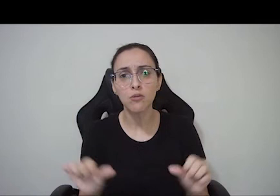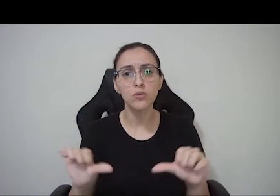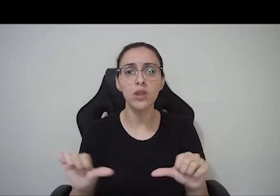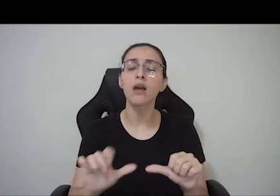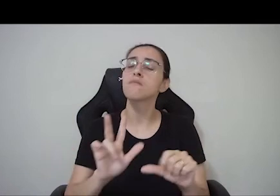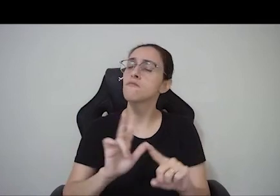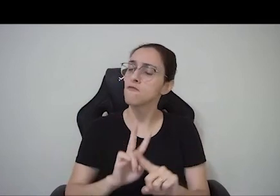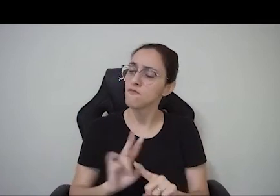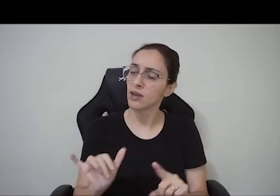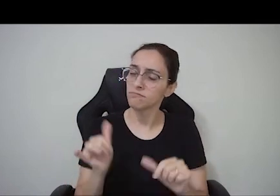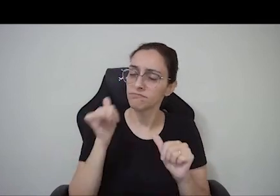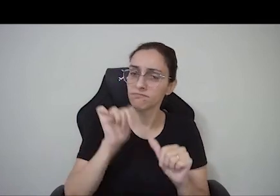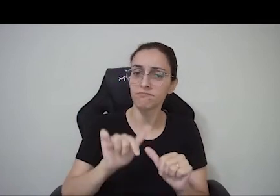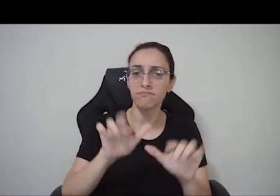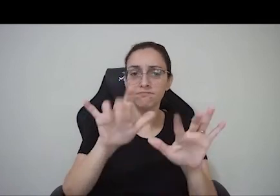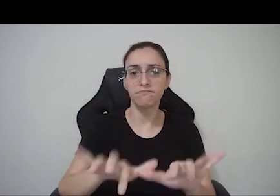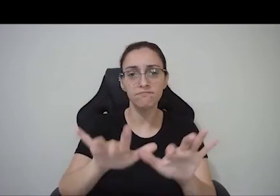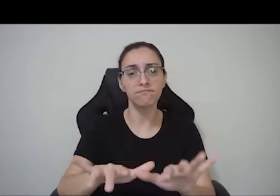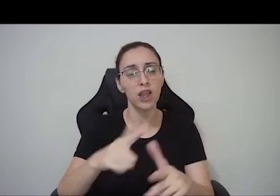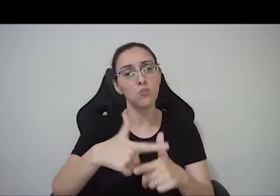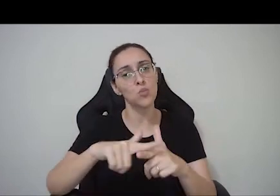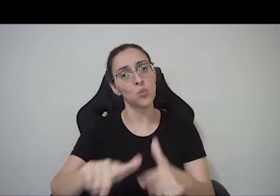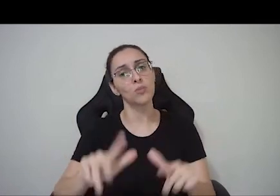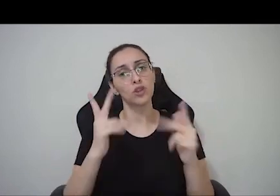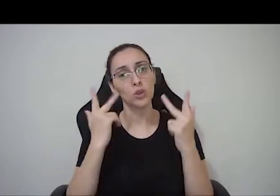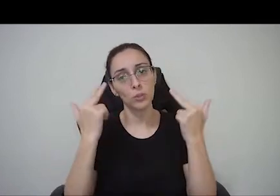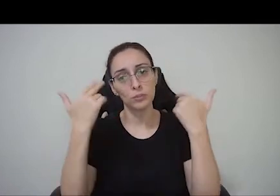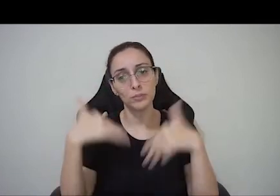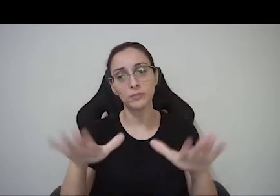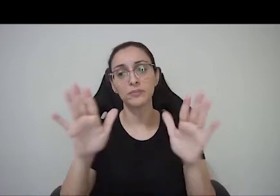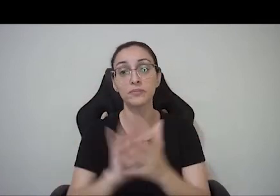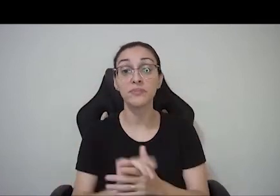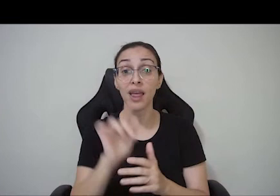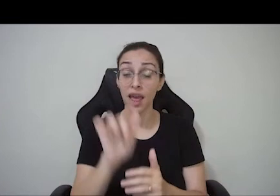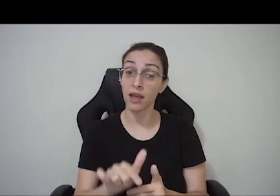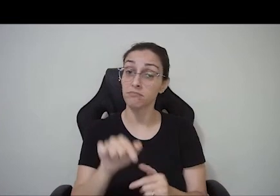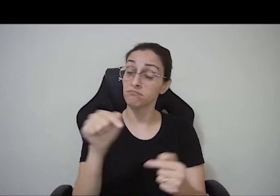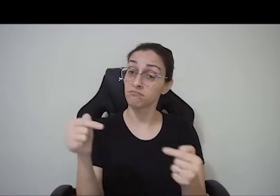vai conseguir rodar também sem problema nenhum. Isso é ser robusto.